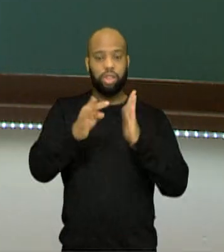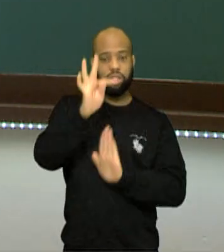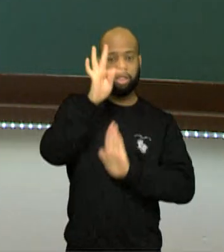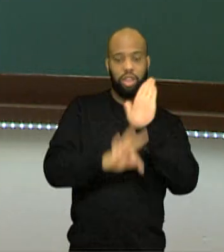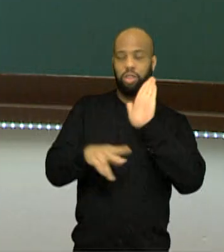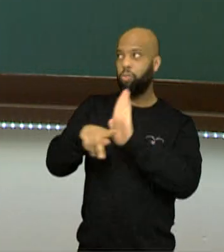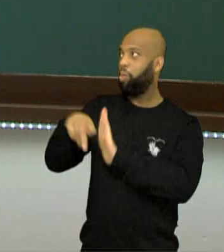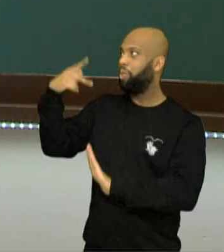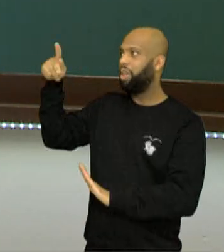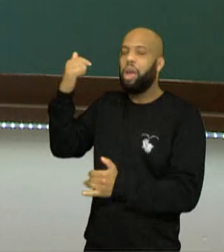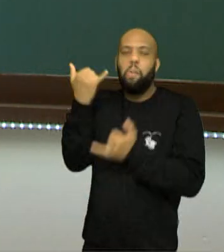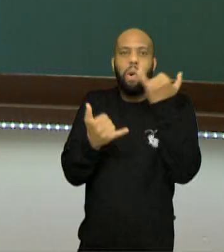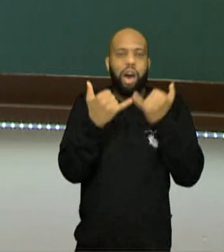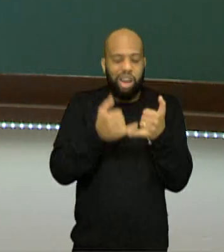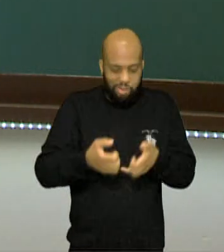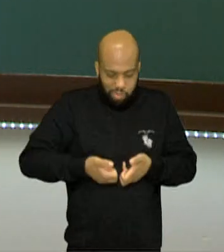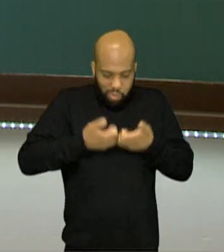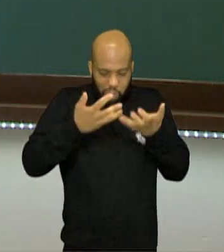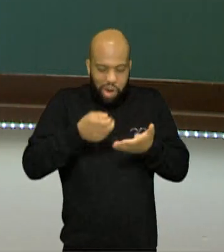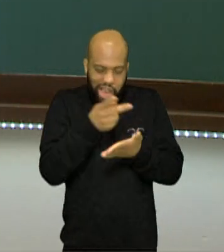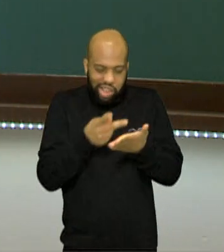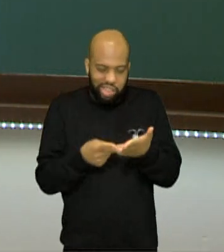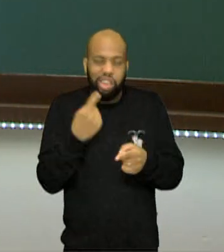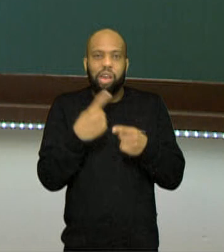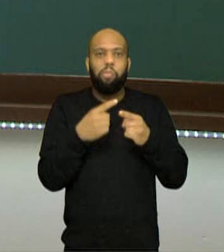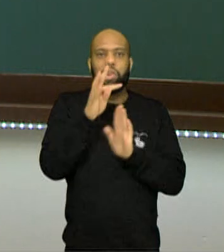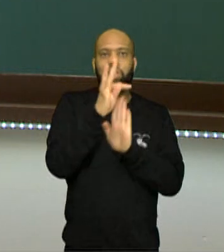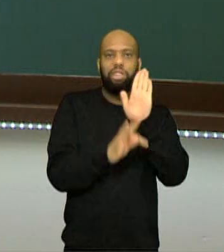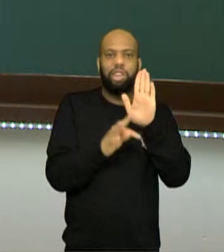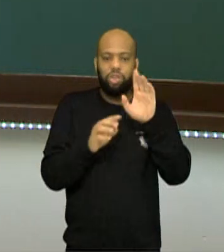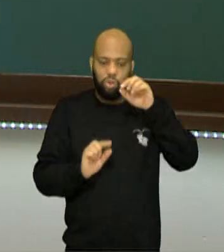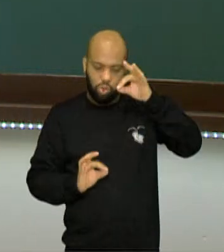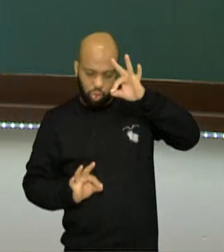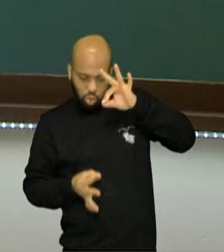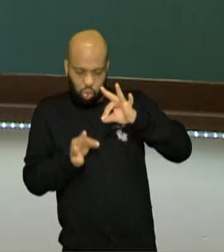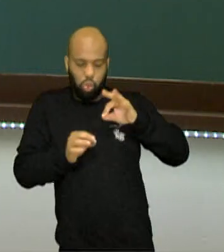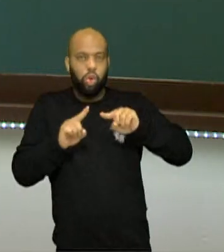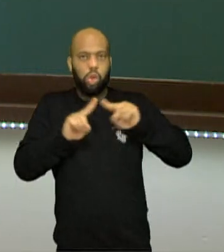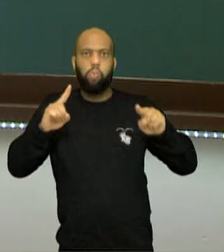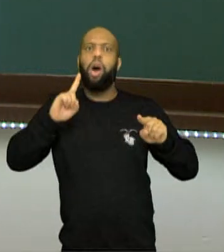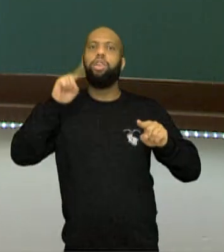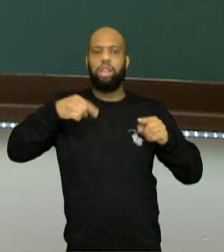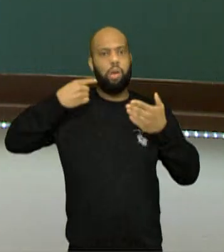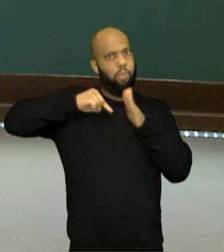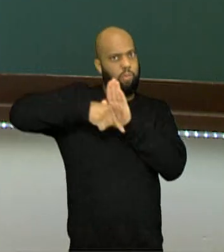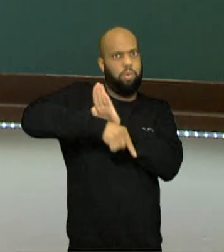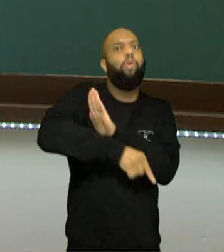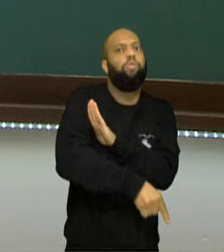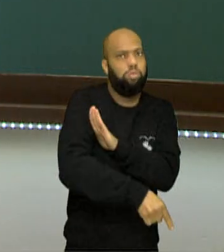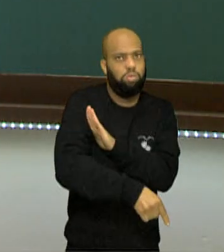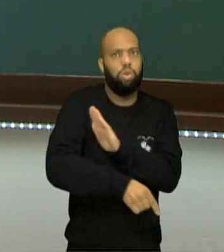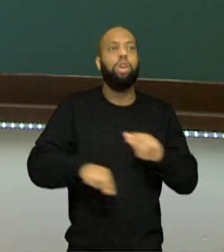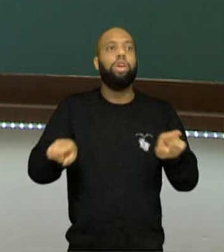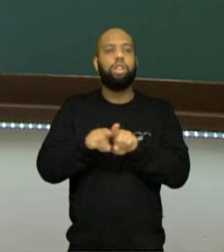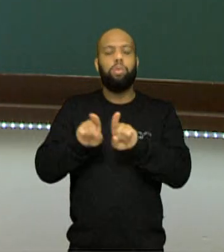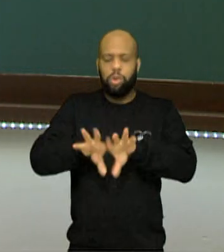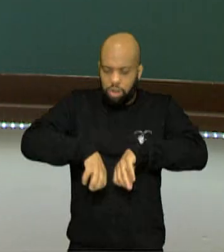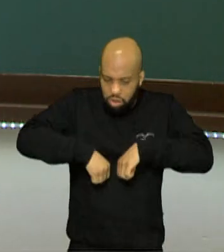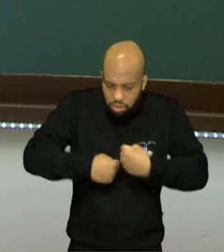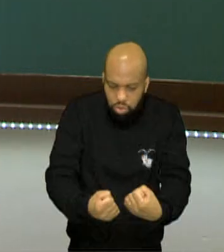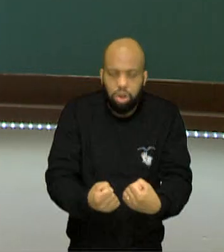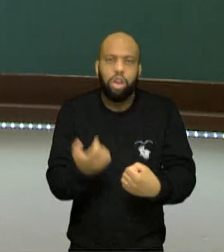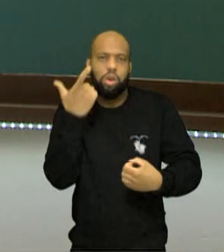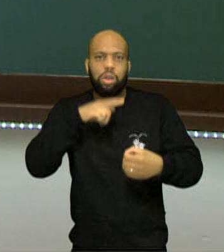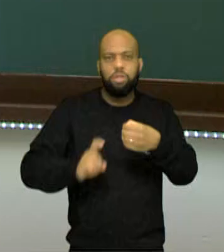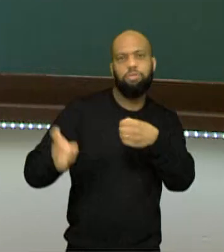quase poemas, são textos curtos, porém de uma densidade muito grande. Dedica-se à